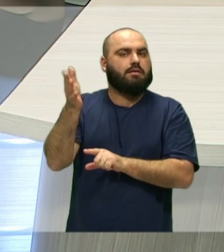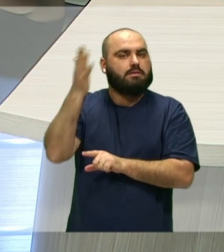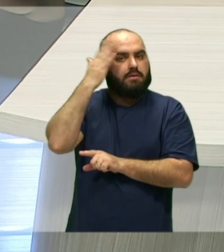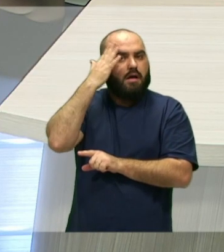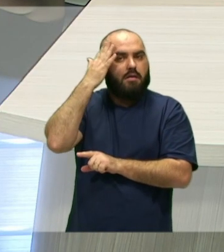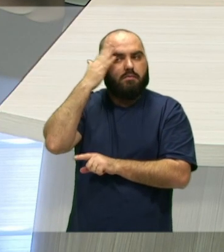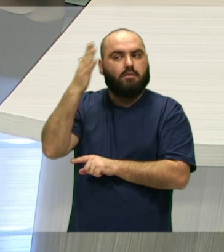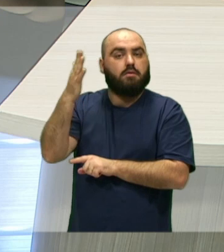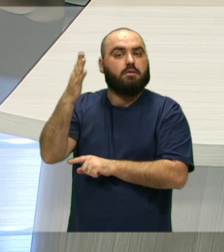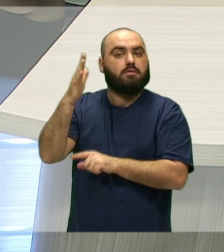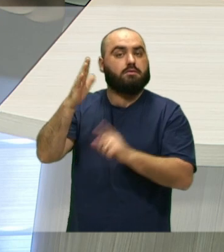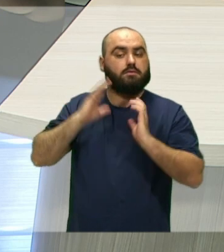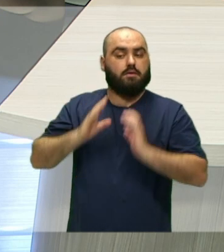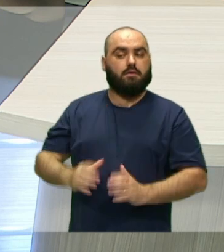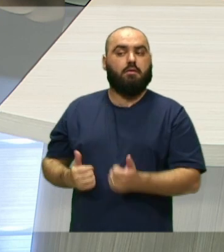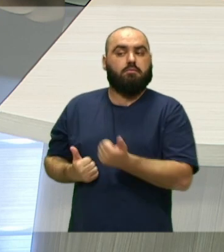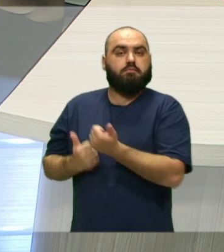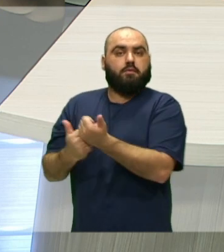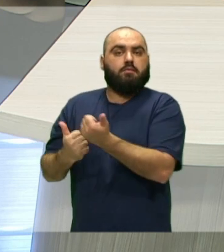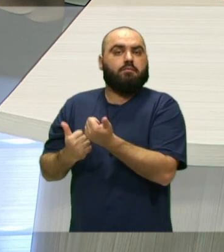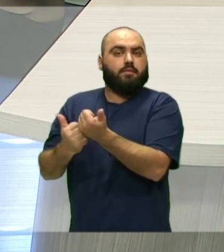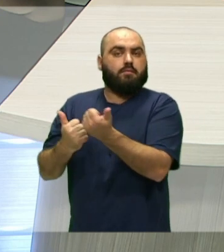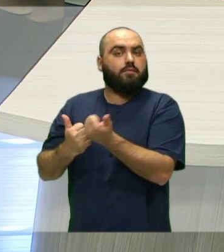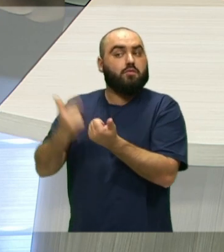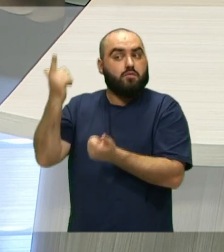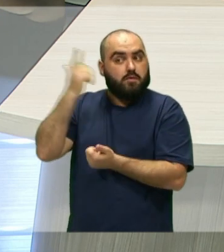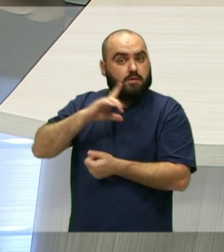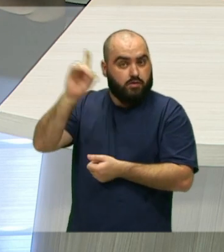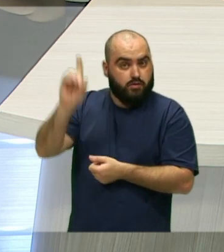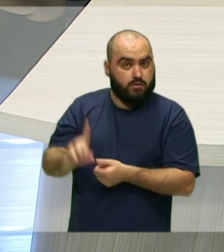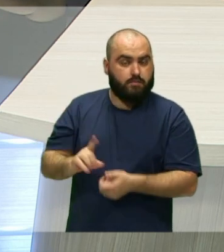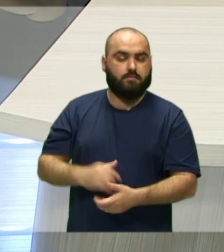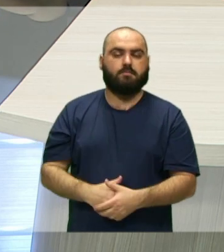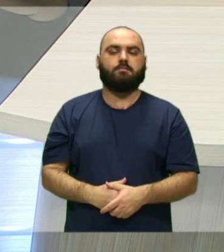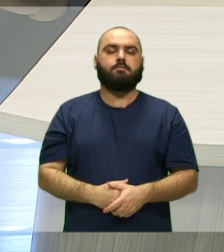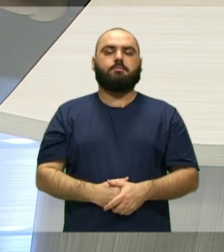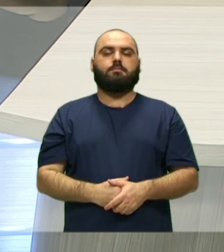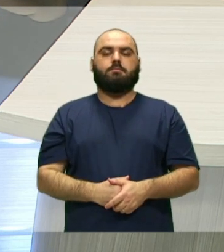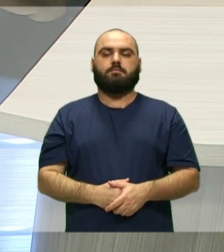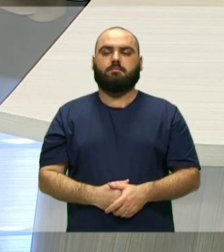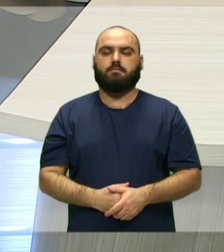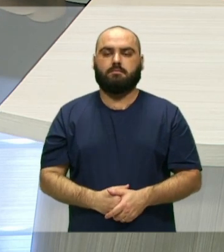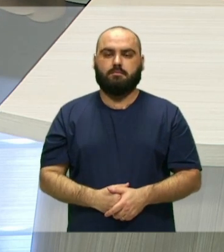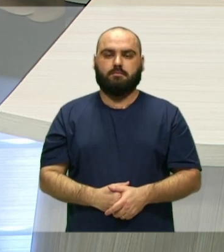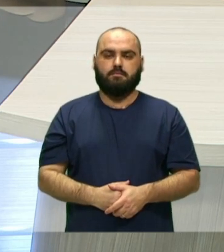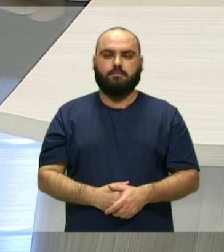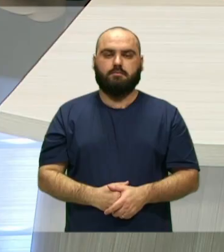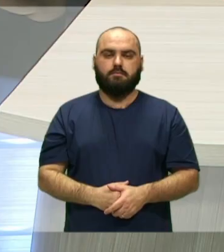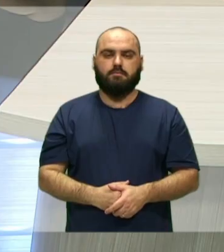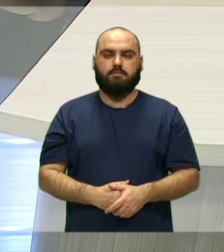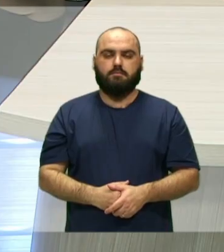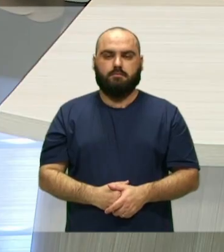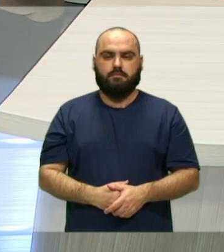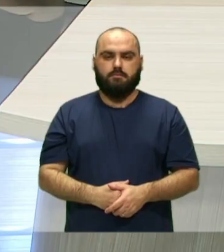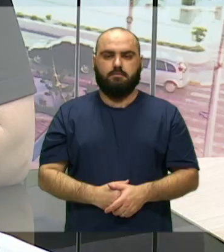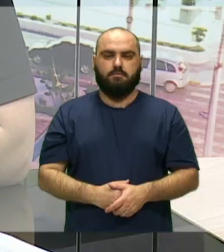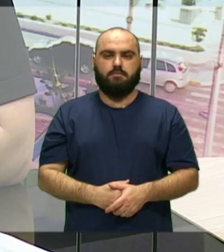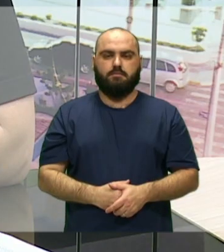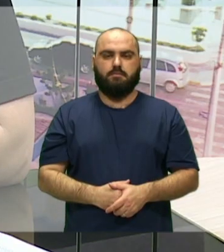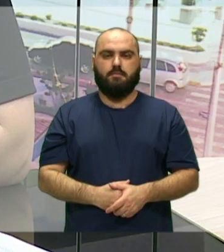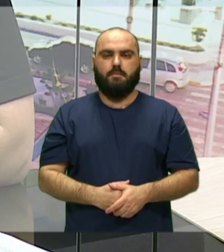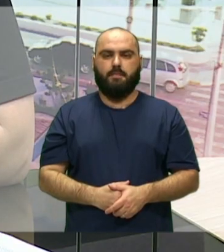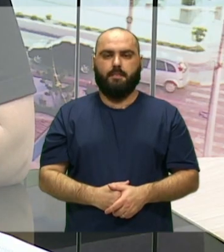cidadão conquistar ou alcançar direitos né sim eh esse projeto né o balcão da Cidadania